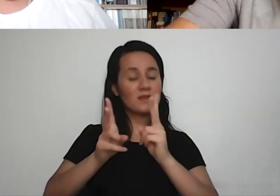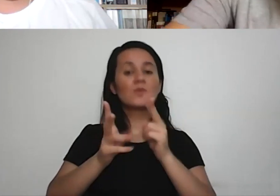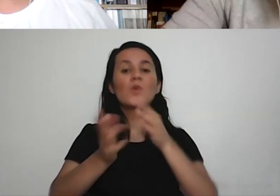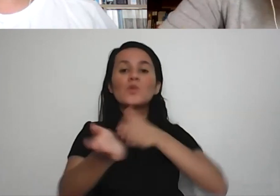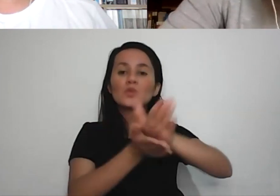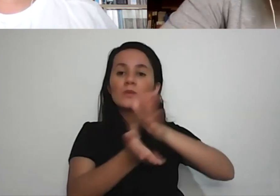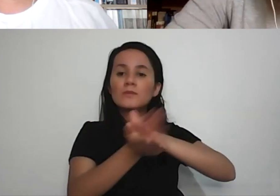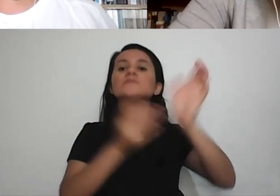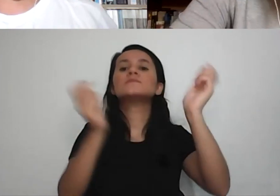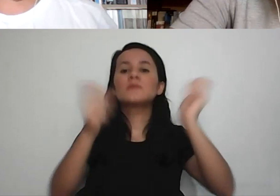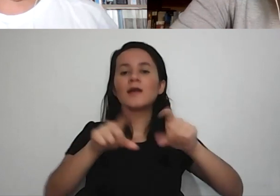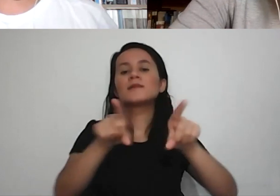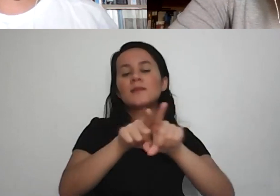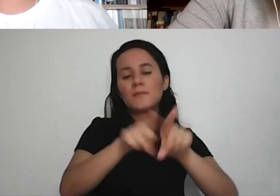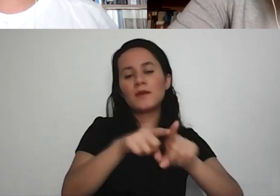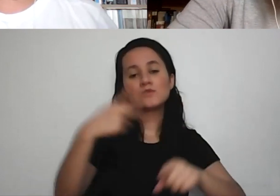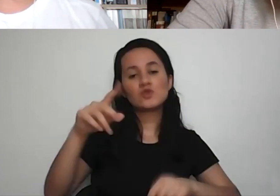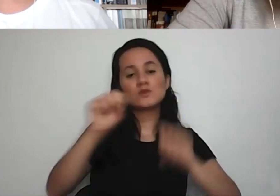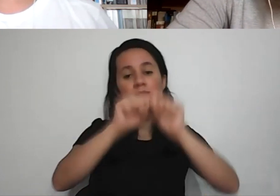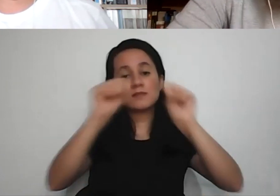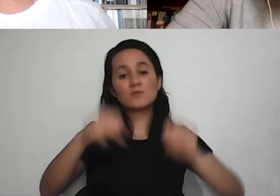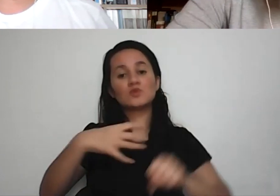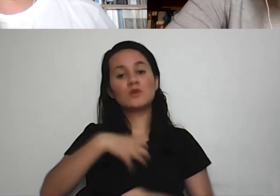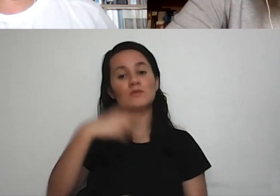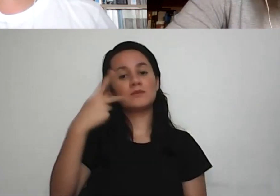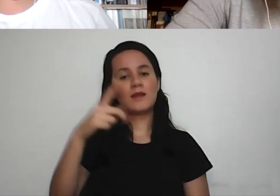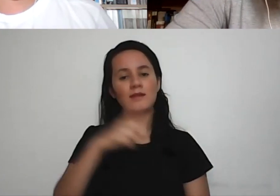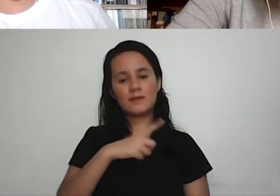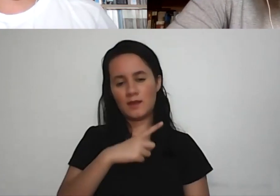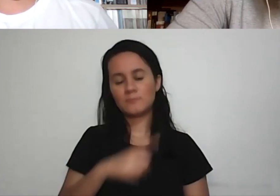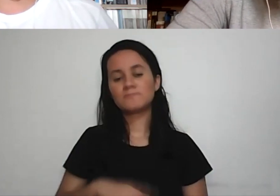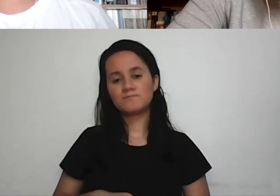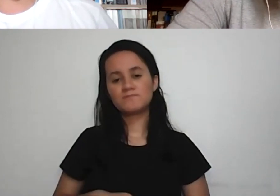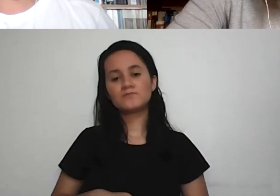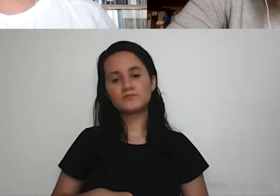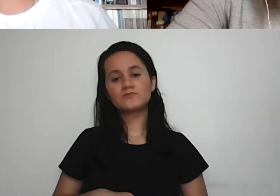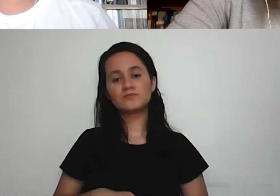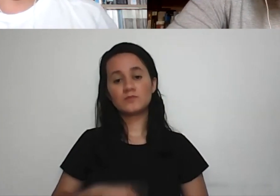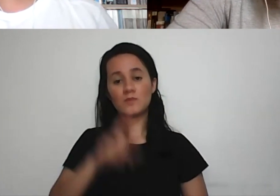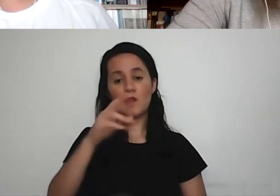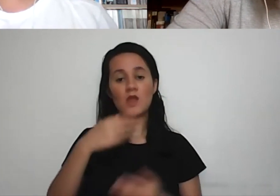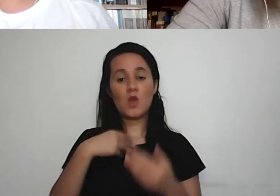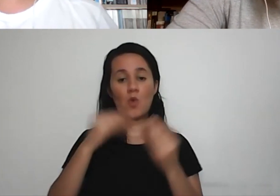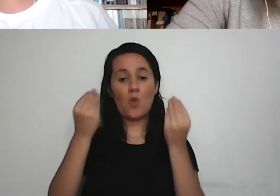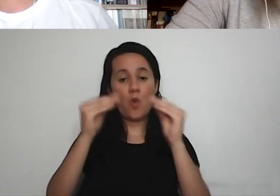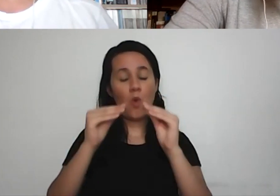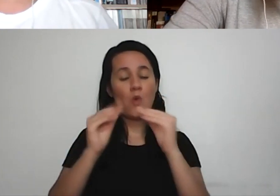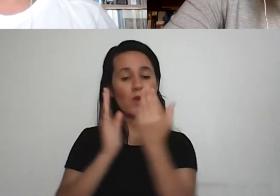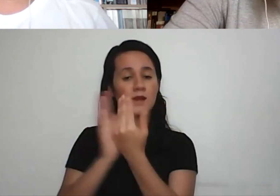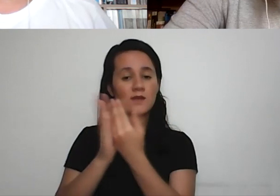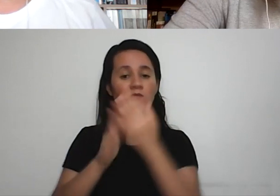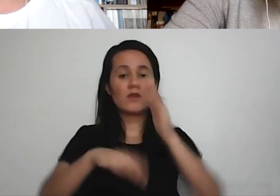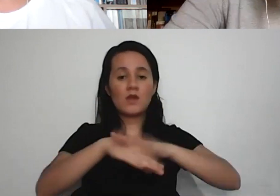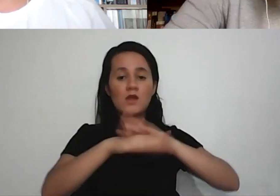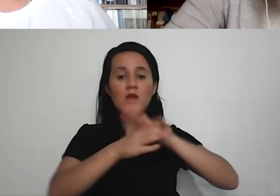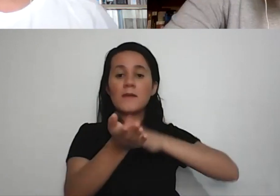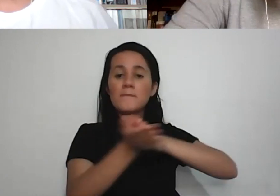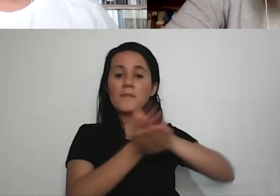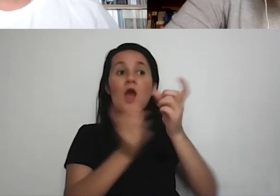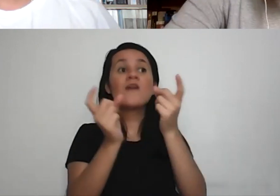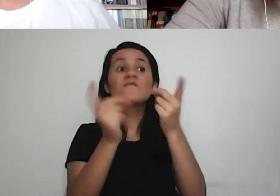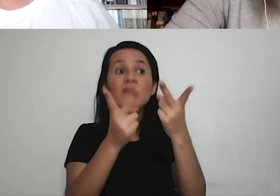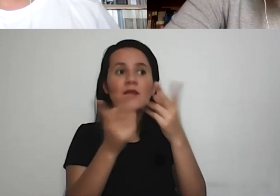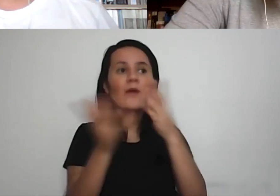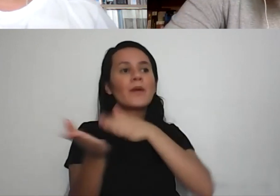é esse sistema do sob demanda, né? Que você coloca o livro lá e ele vai ser impresso na medida em que for